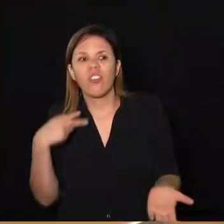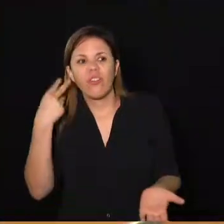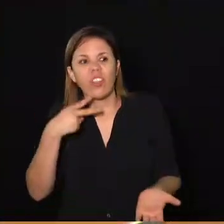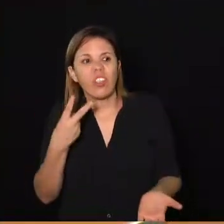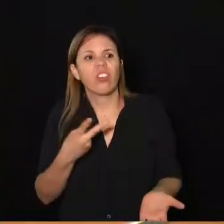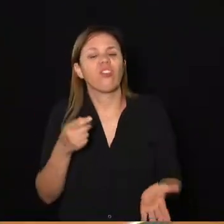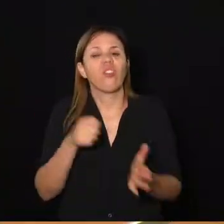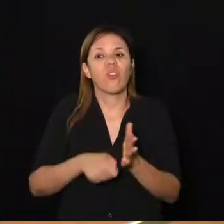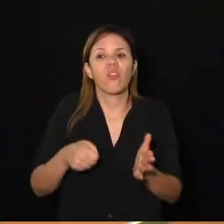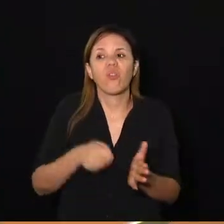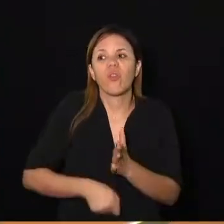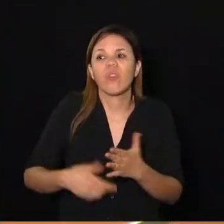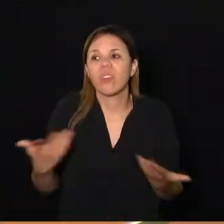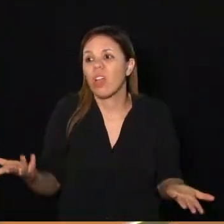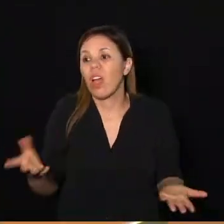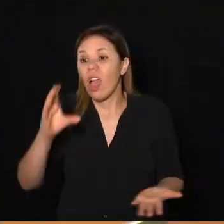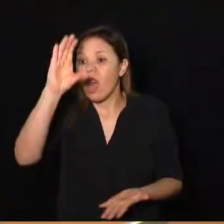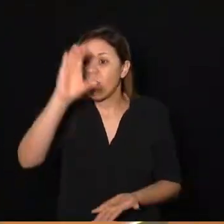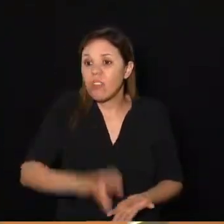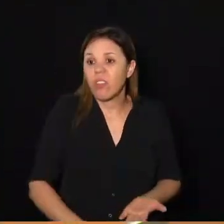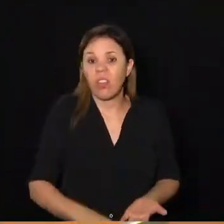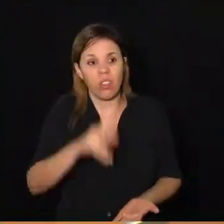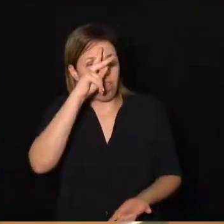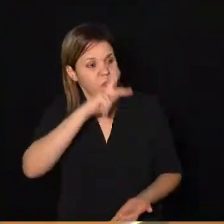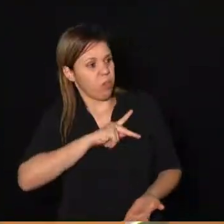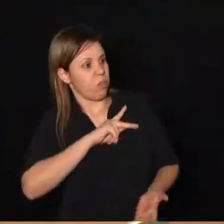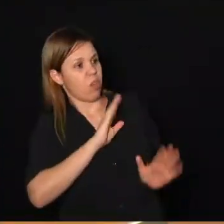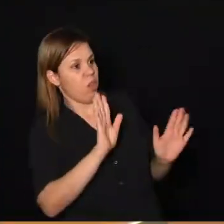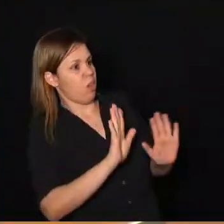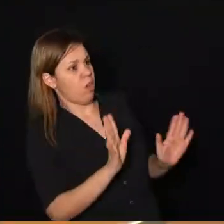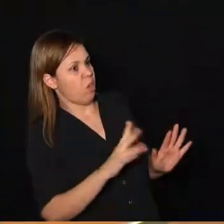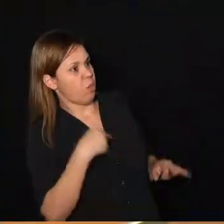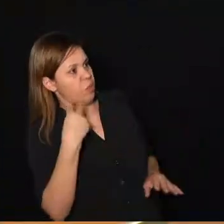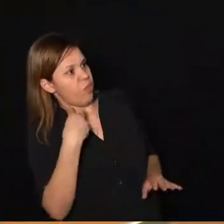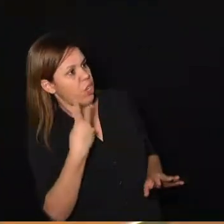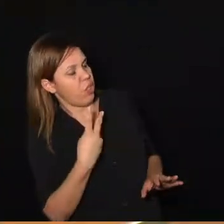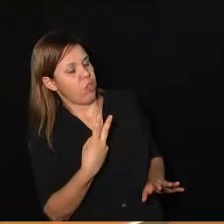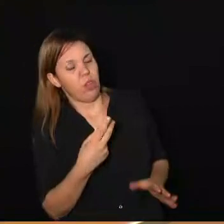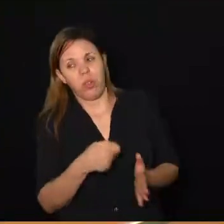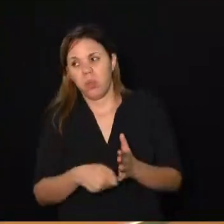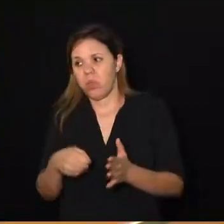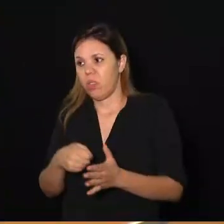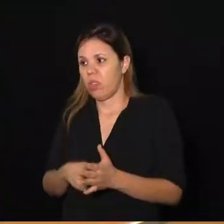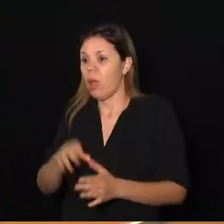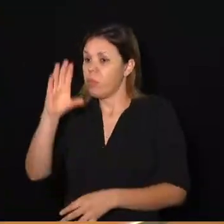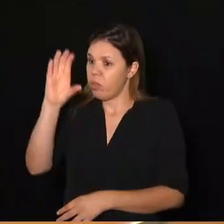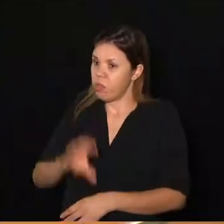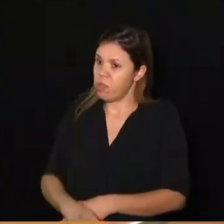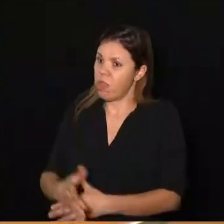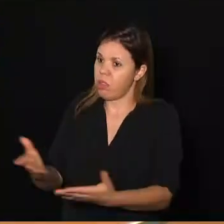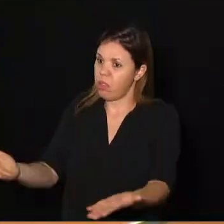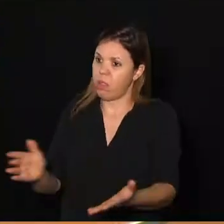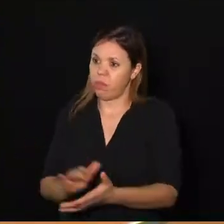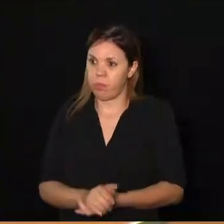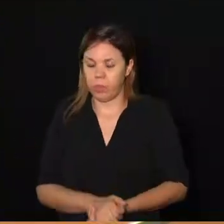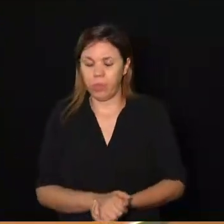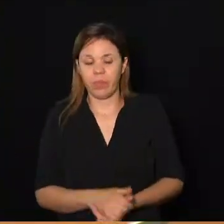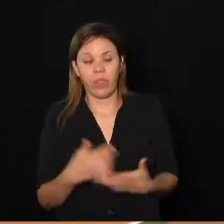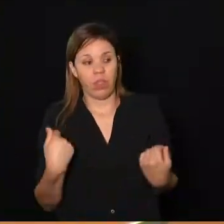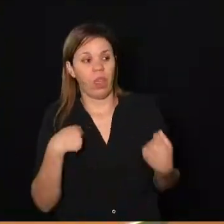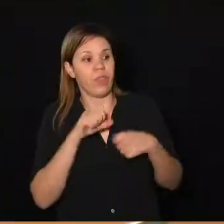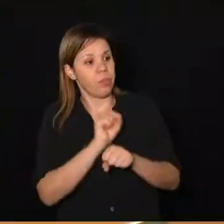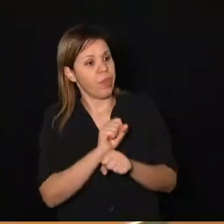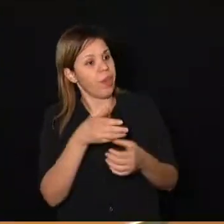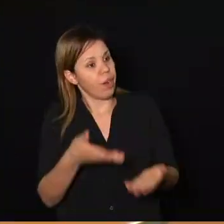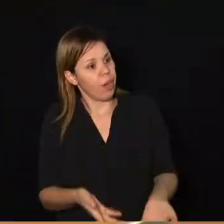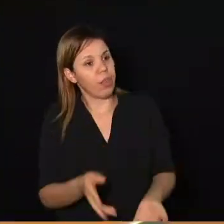não é por interesse pessoal eu vim aqui esperava que ele estivesse aqui também tivesse trazido uma resposta mais